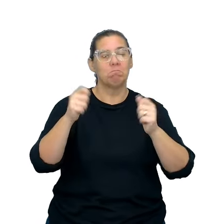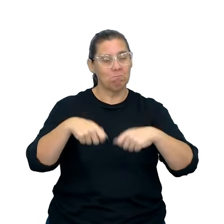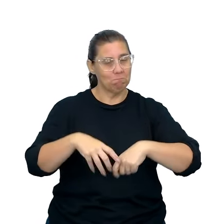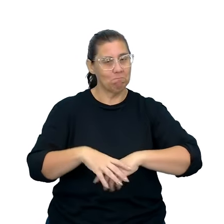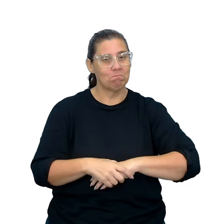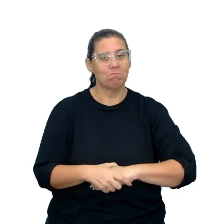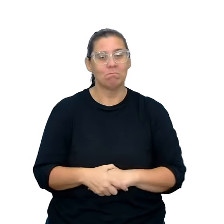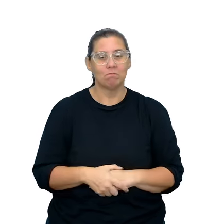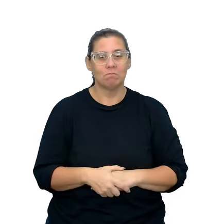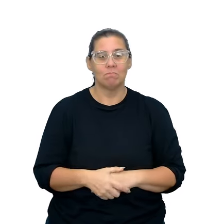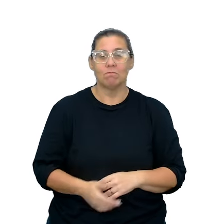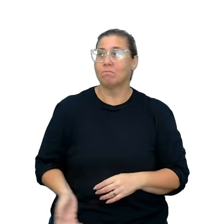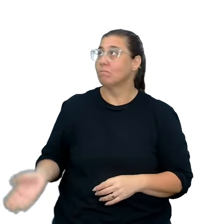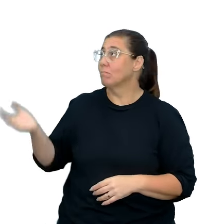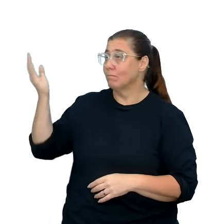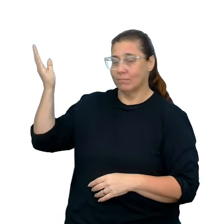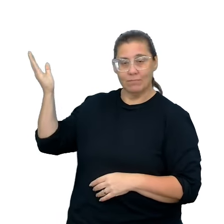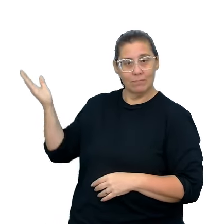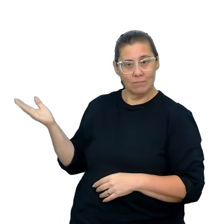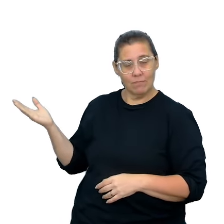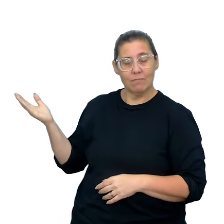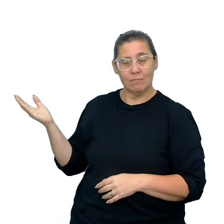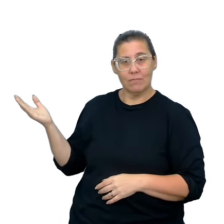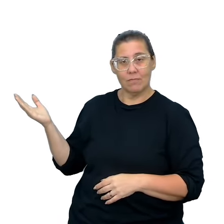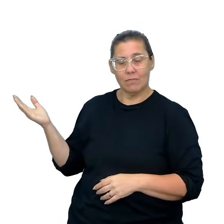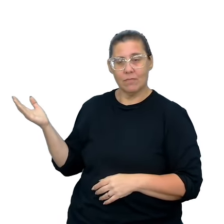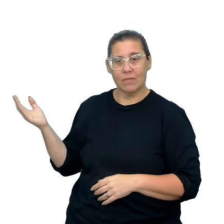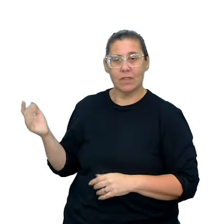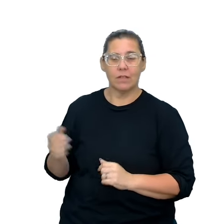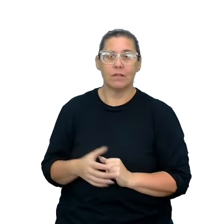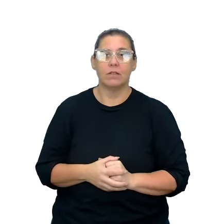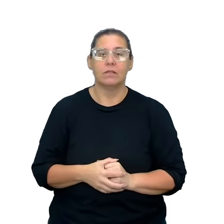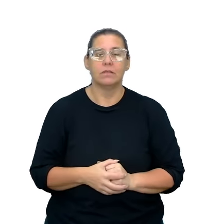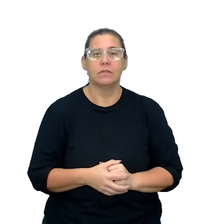né? Aqui fica, então, o nosso